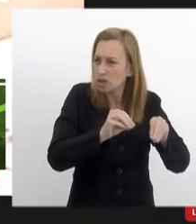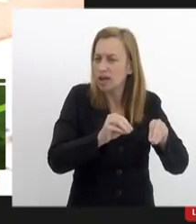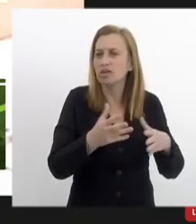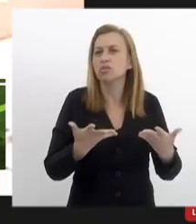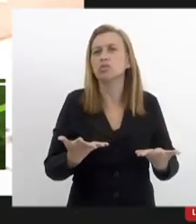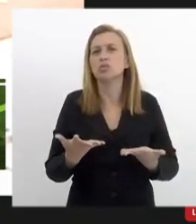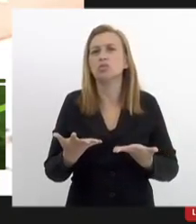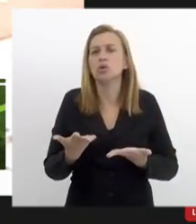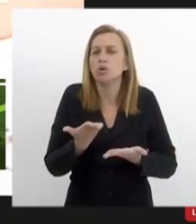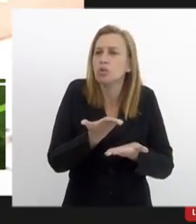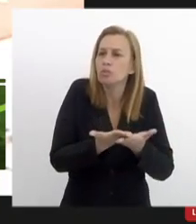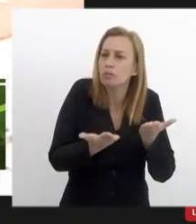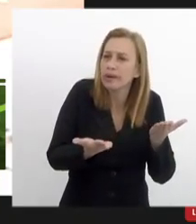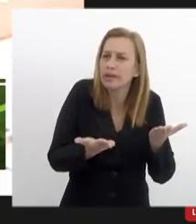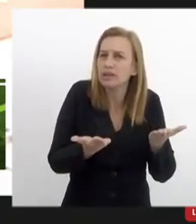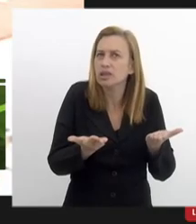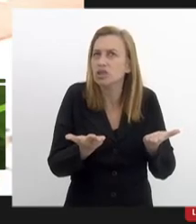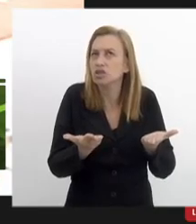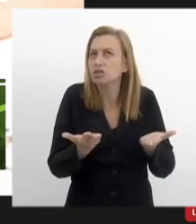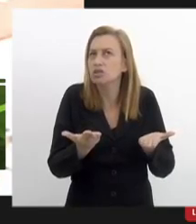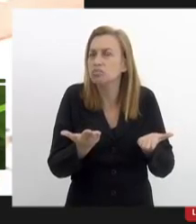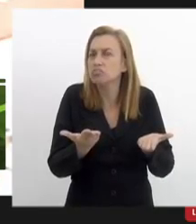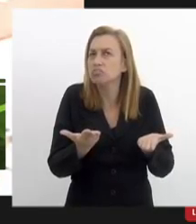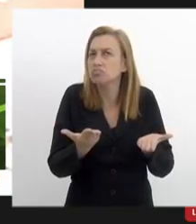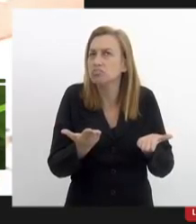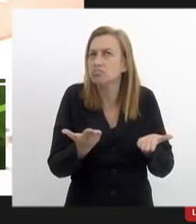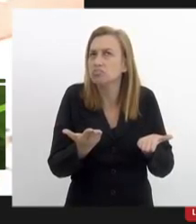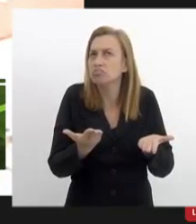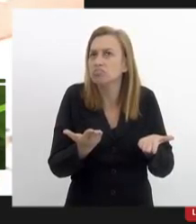com perca, tivemos